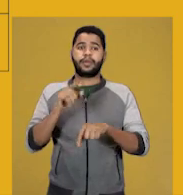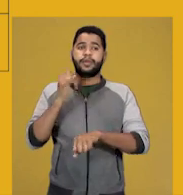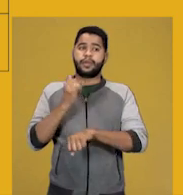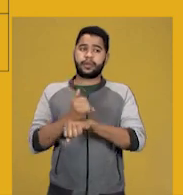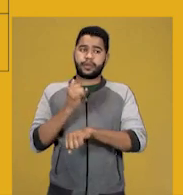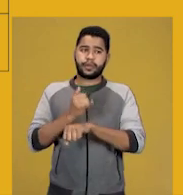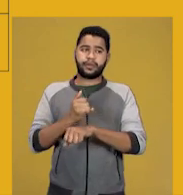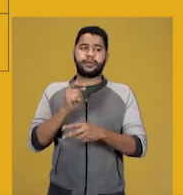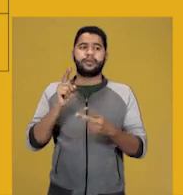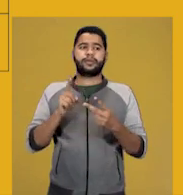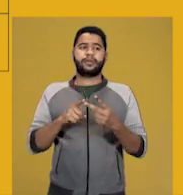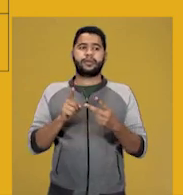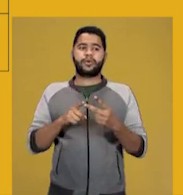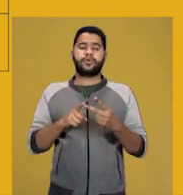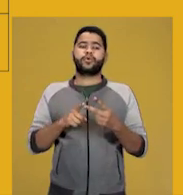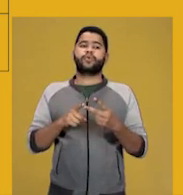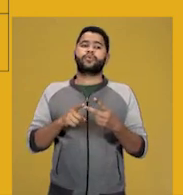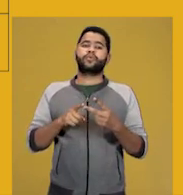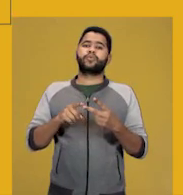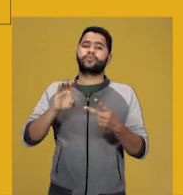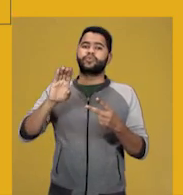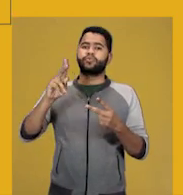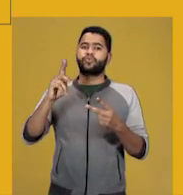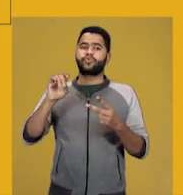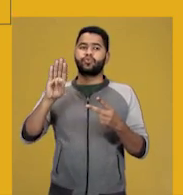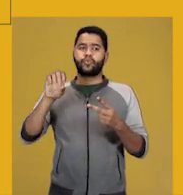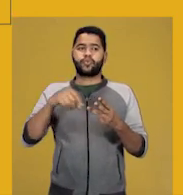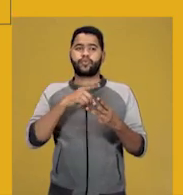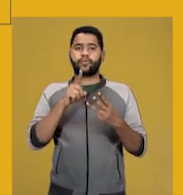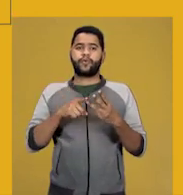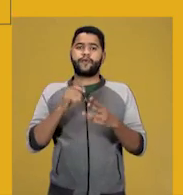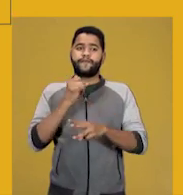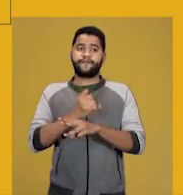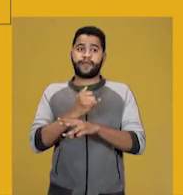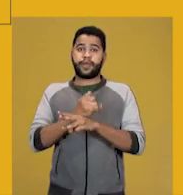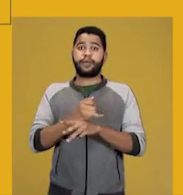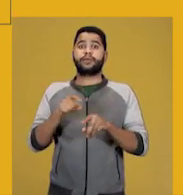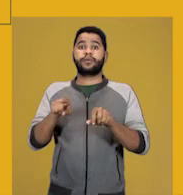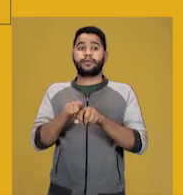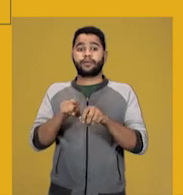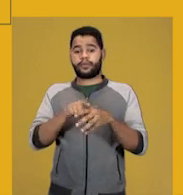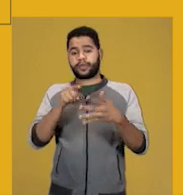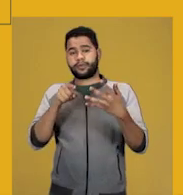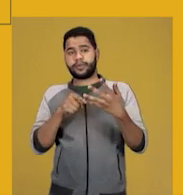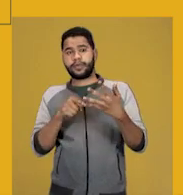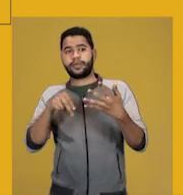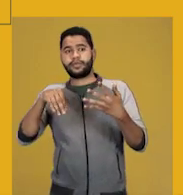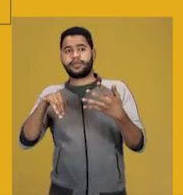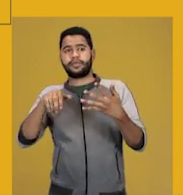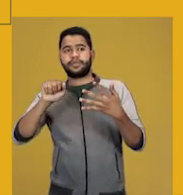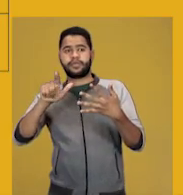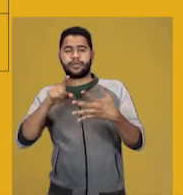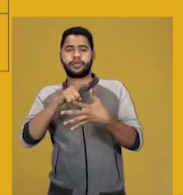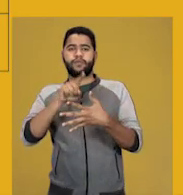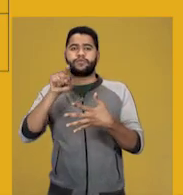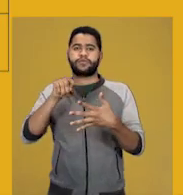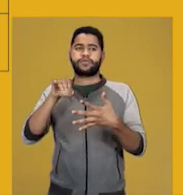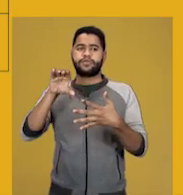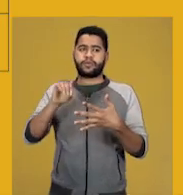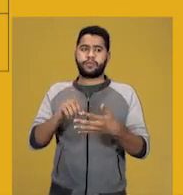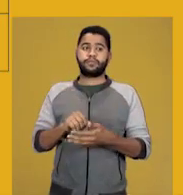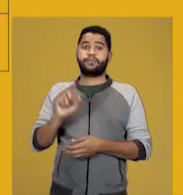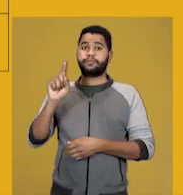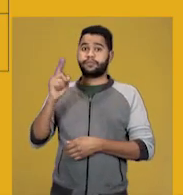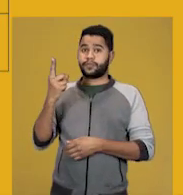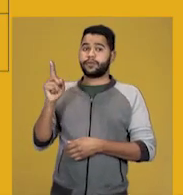alumínio, chumbo e ferro, e na sequência, níquel e zinco. Vamos voltar. Nessa